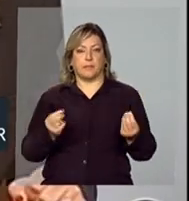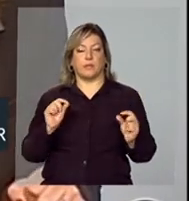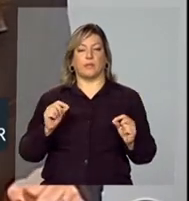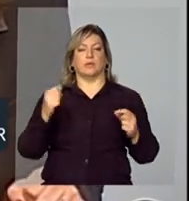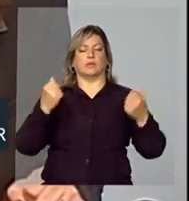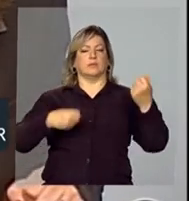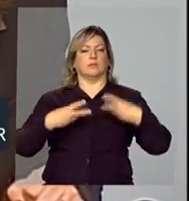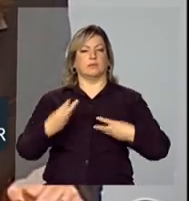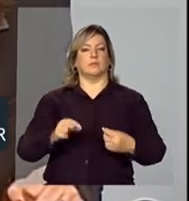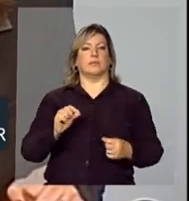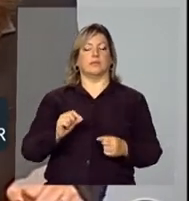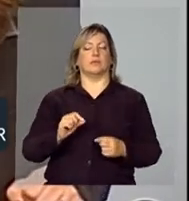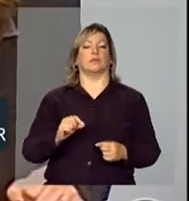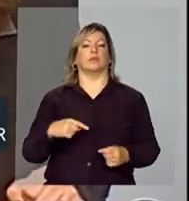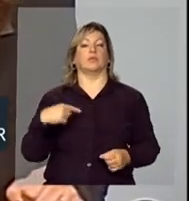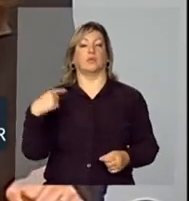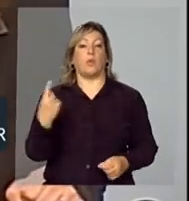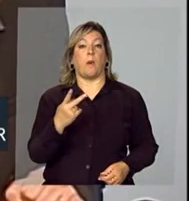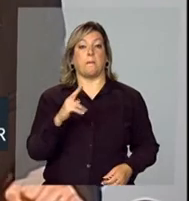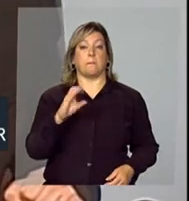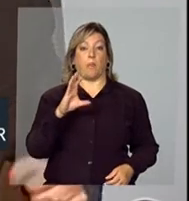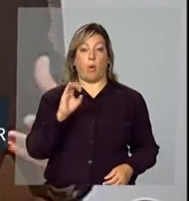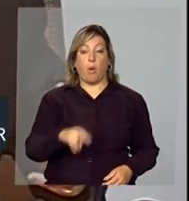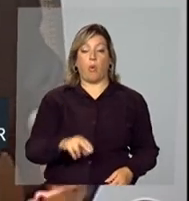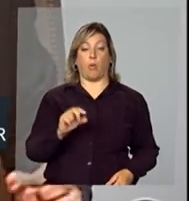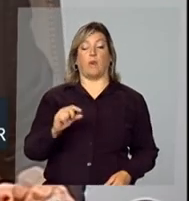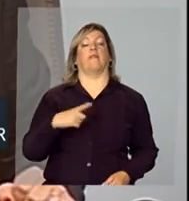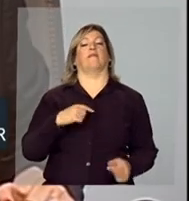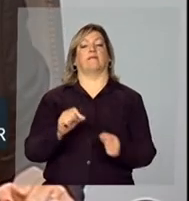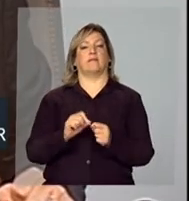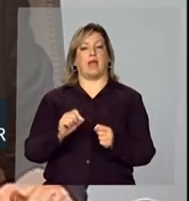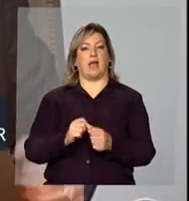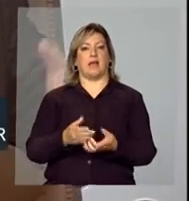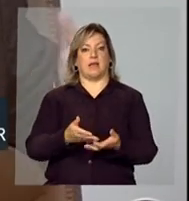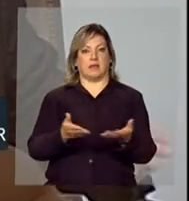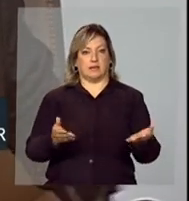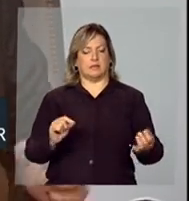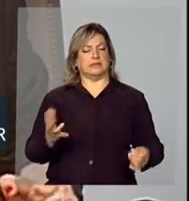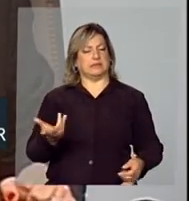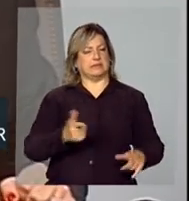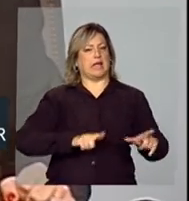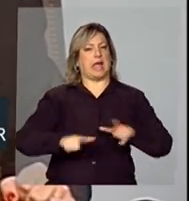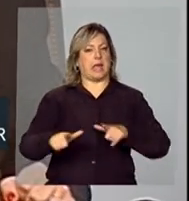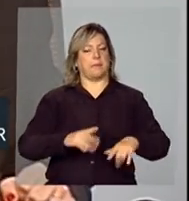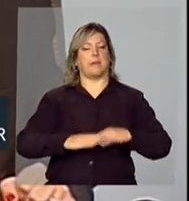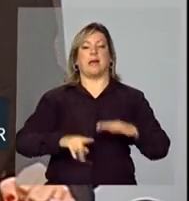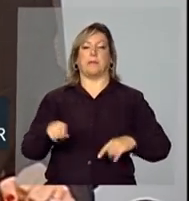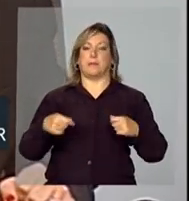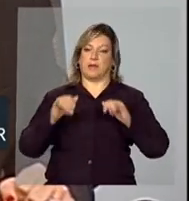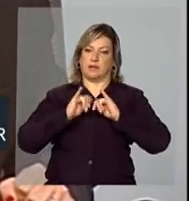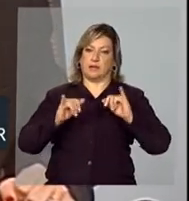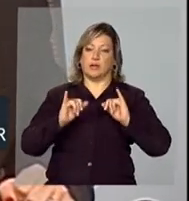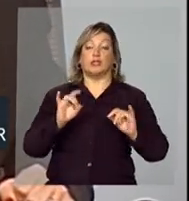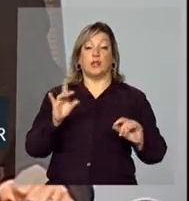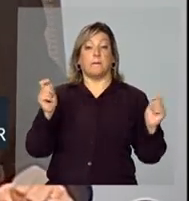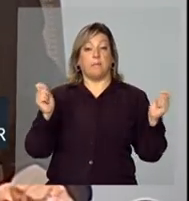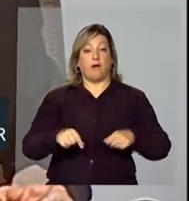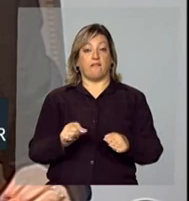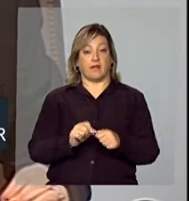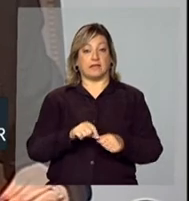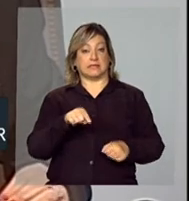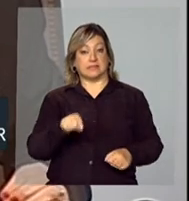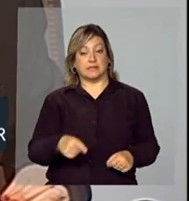brilhante trabalho que os procons do Brasil realizam a isso só é possível fazer porque nós